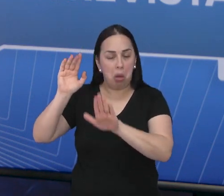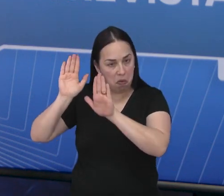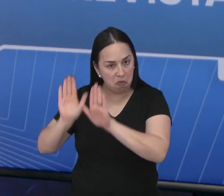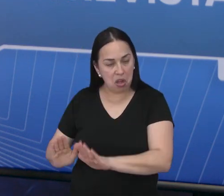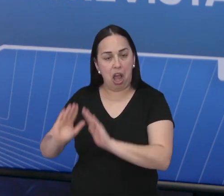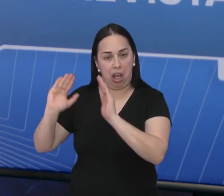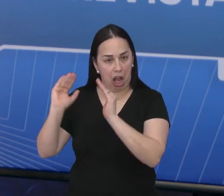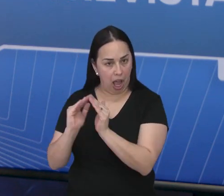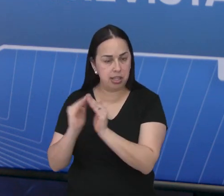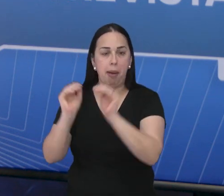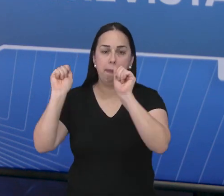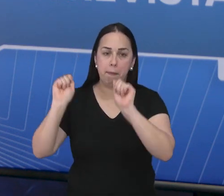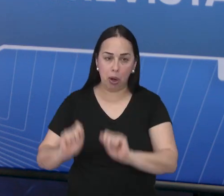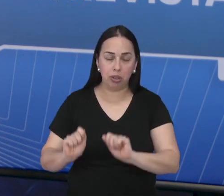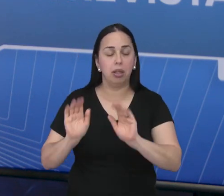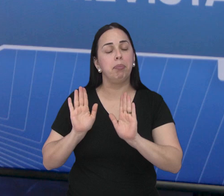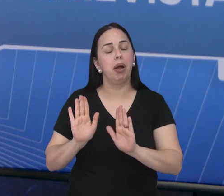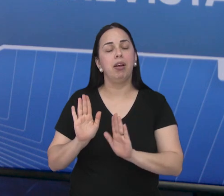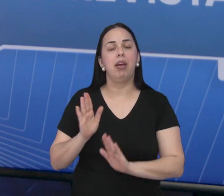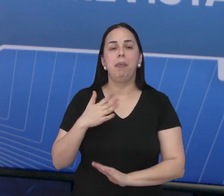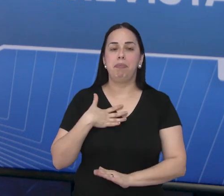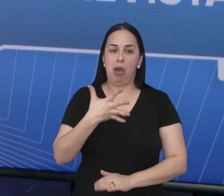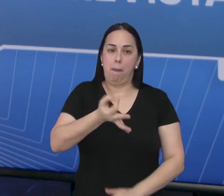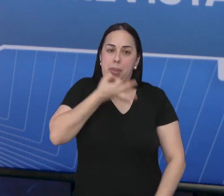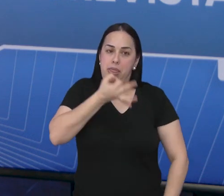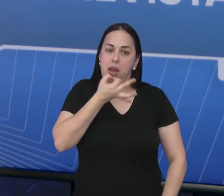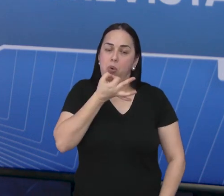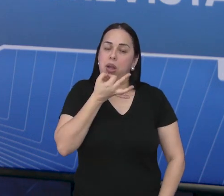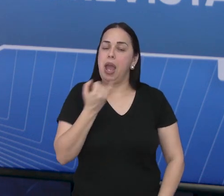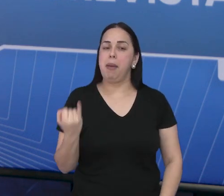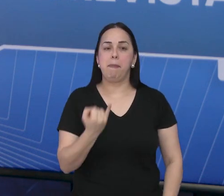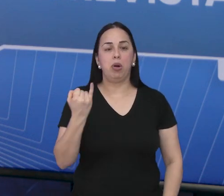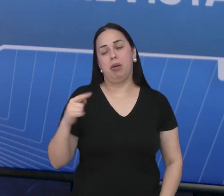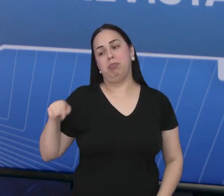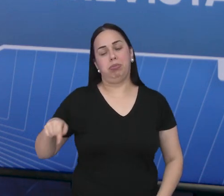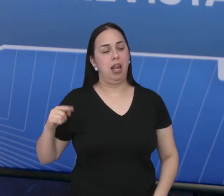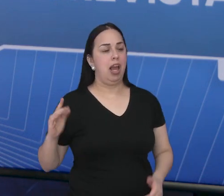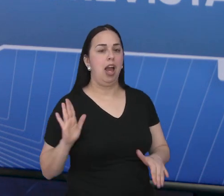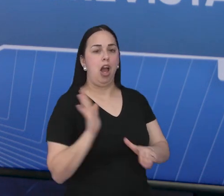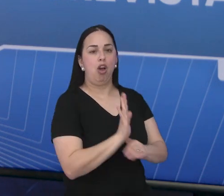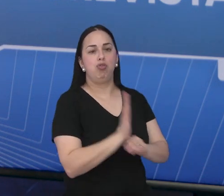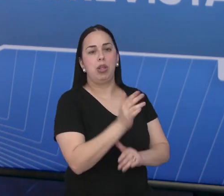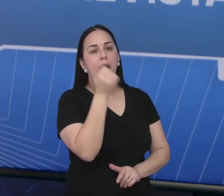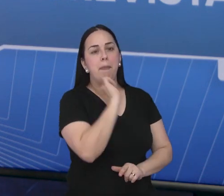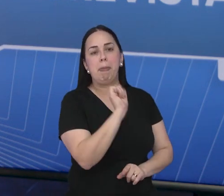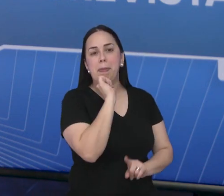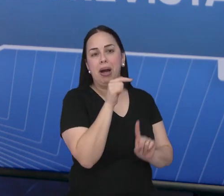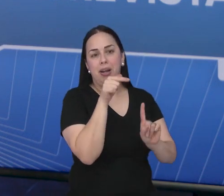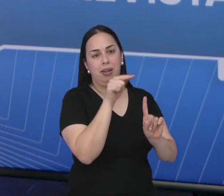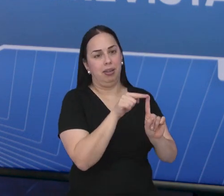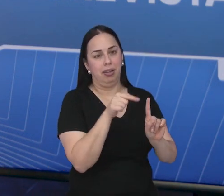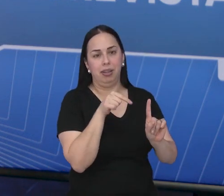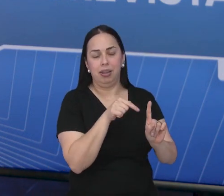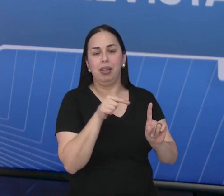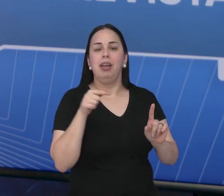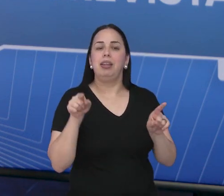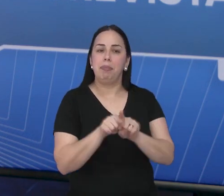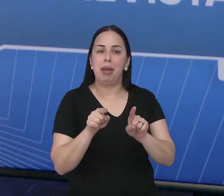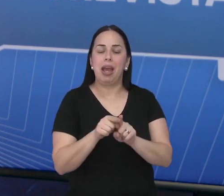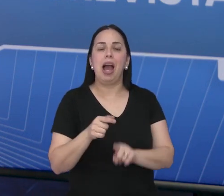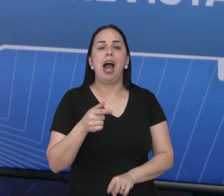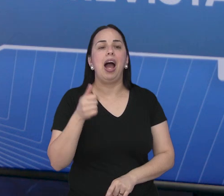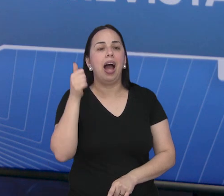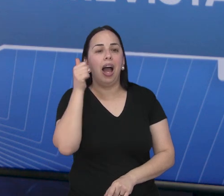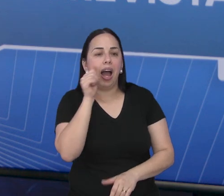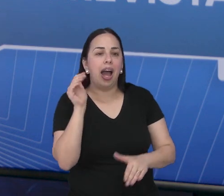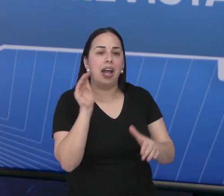Então, eu acho muito importante, particularmente, para ajudar as mães nesse momento tão frágil da maternidade, e até